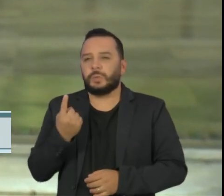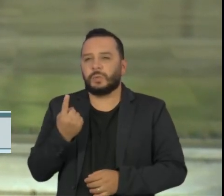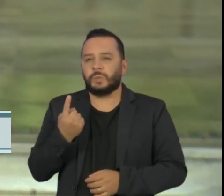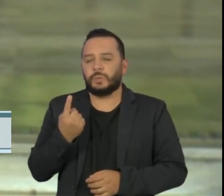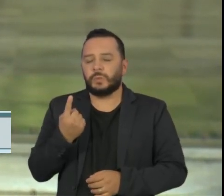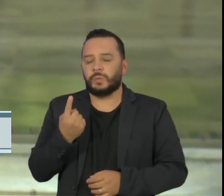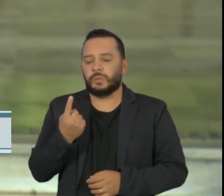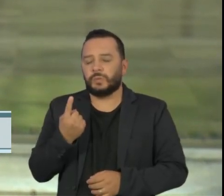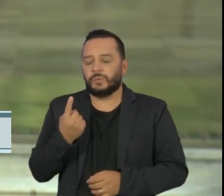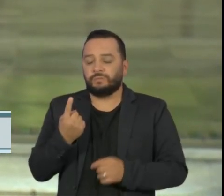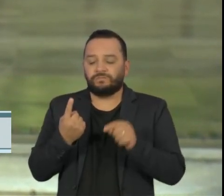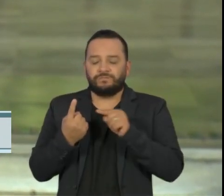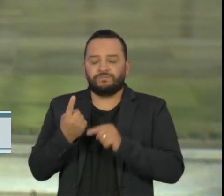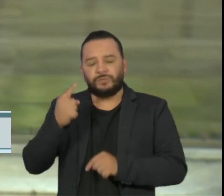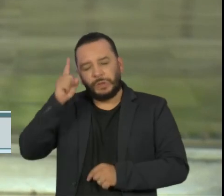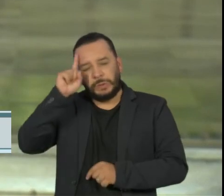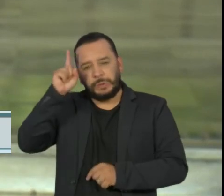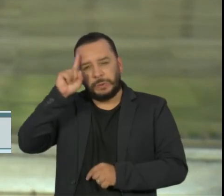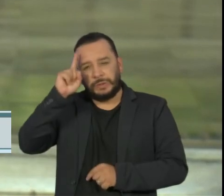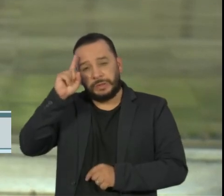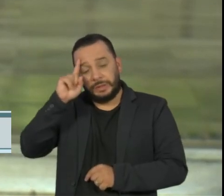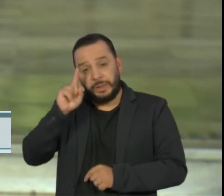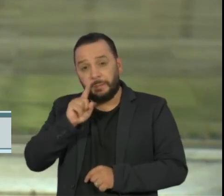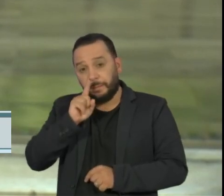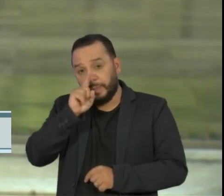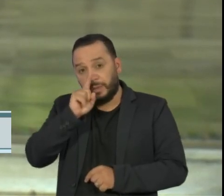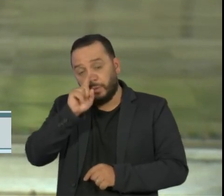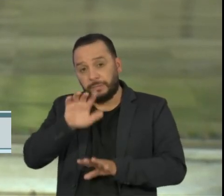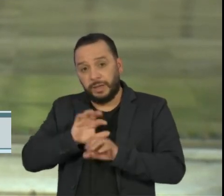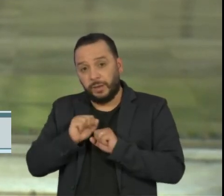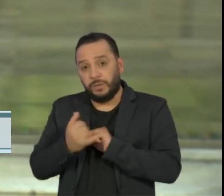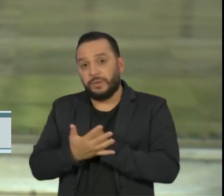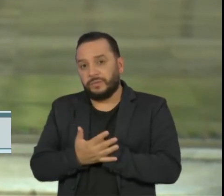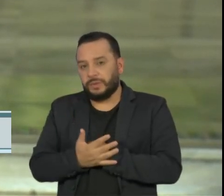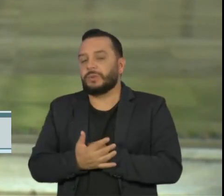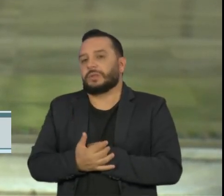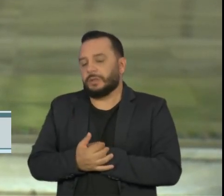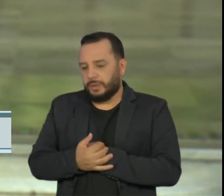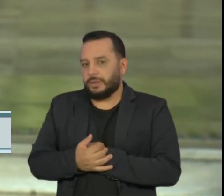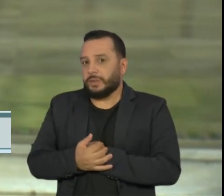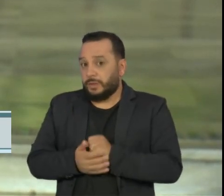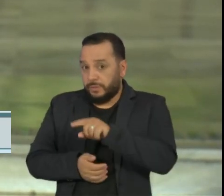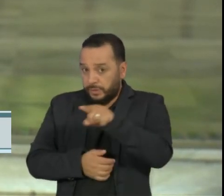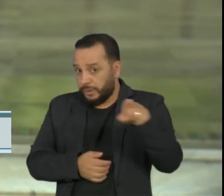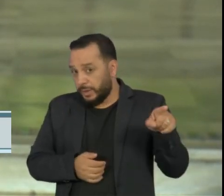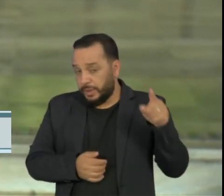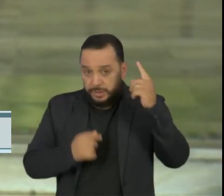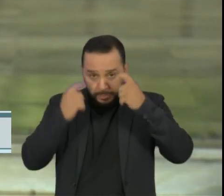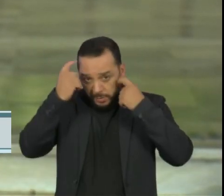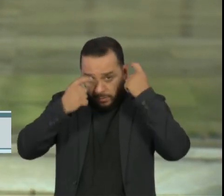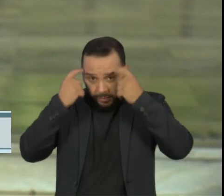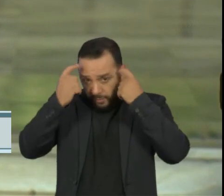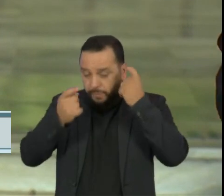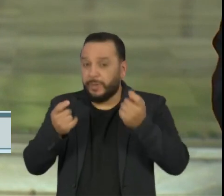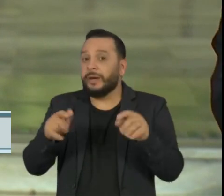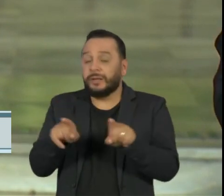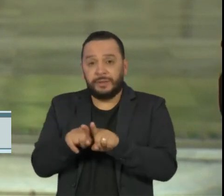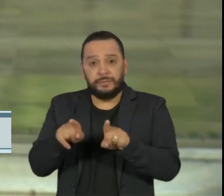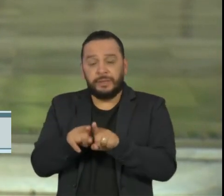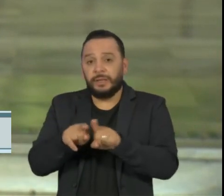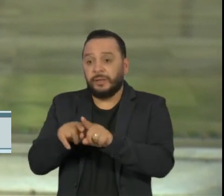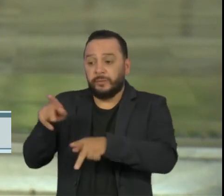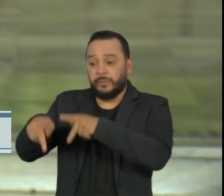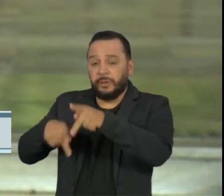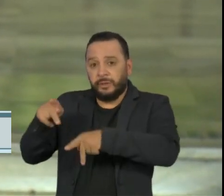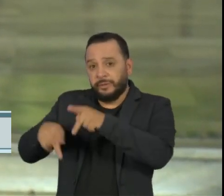a população em risco de contágio e que eu sei que preocupa todos vocês e que também angustia a